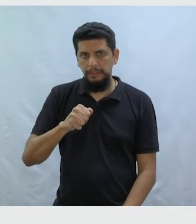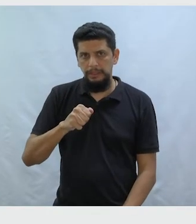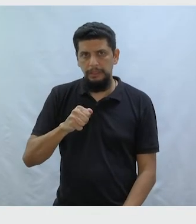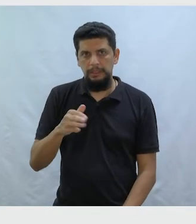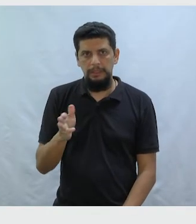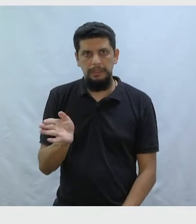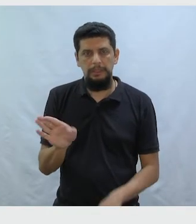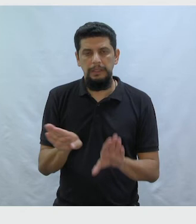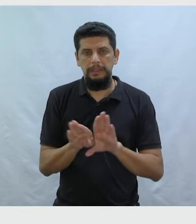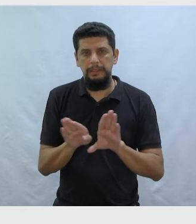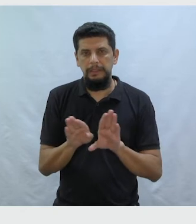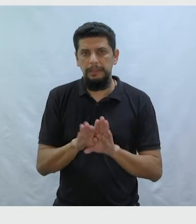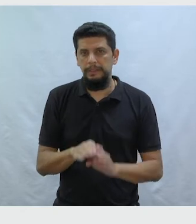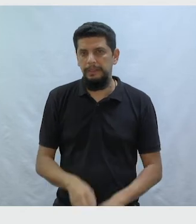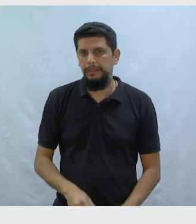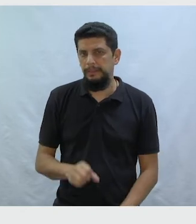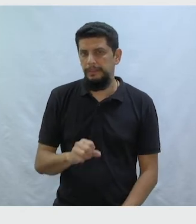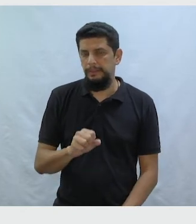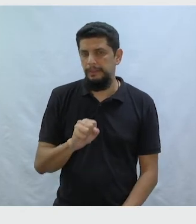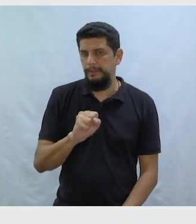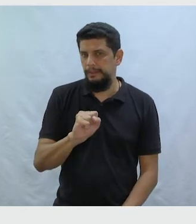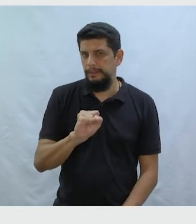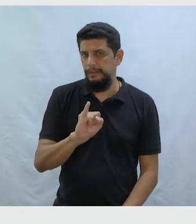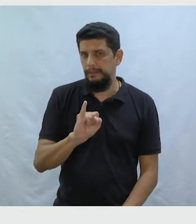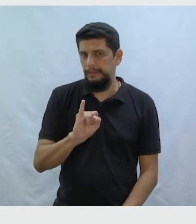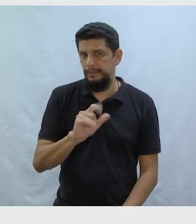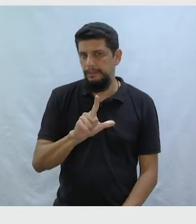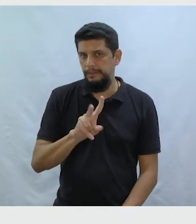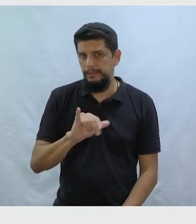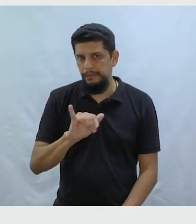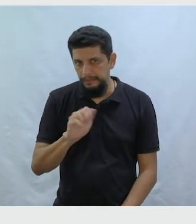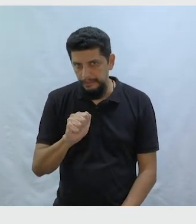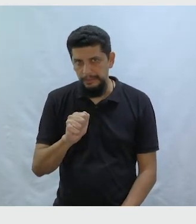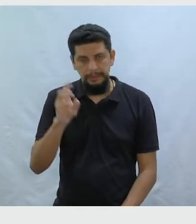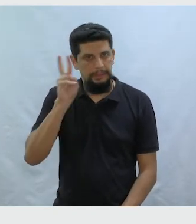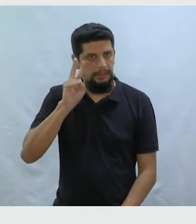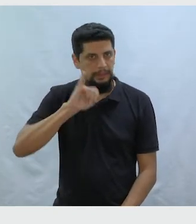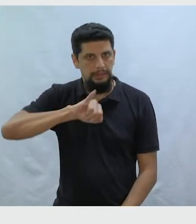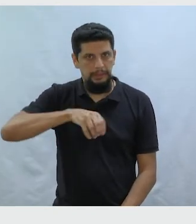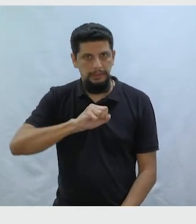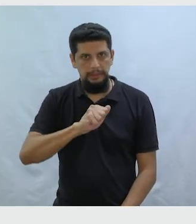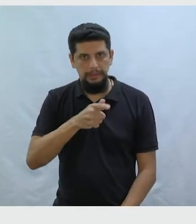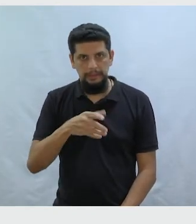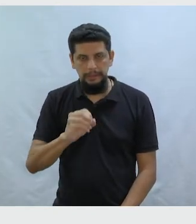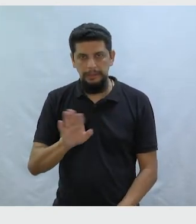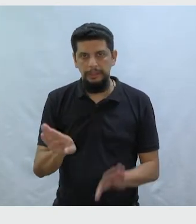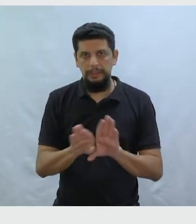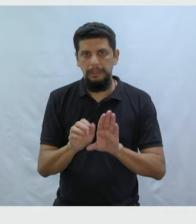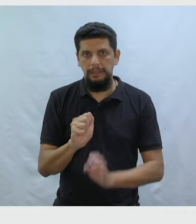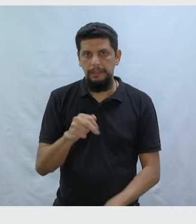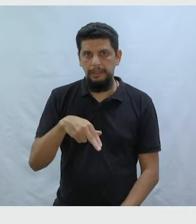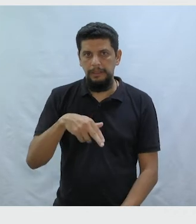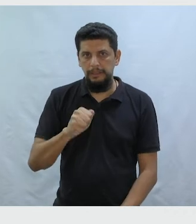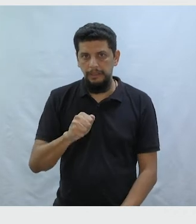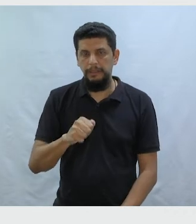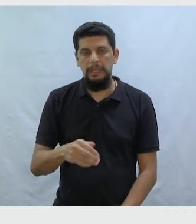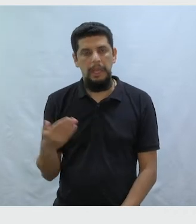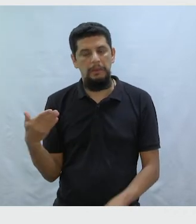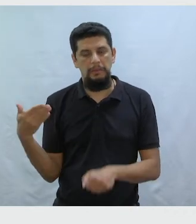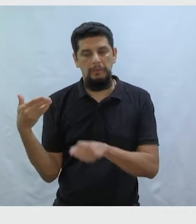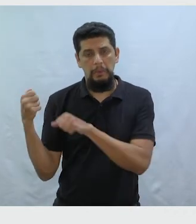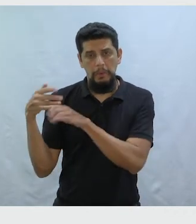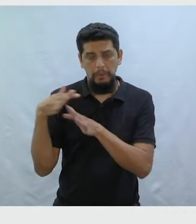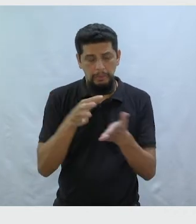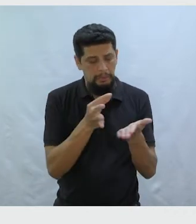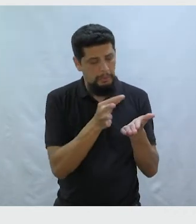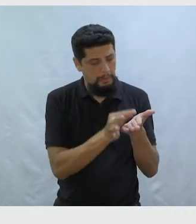Silvia ort lembram desse nome Silvia ort e o João Marinho e a Ana Flora e a Ed Lima vieram